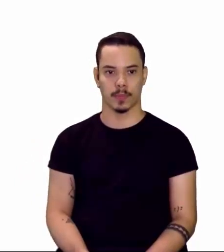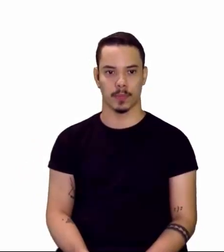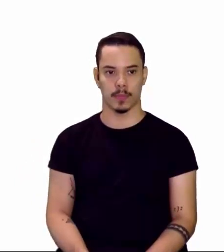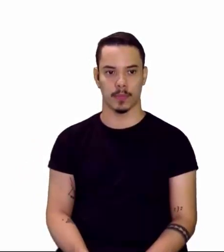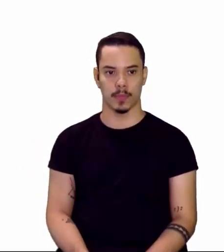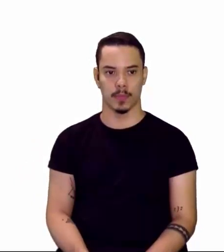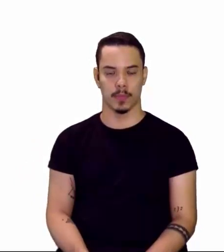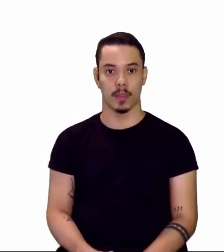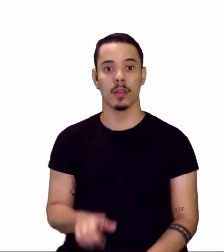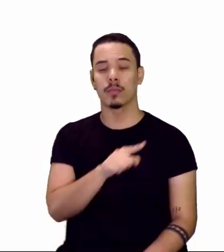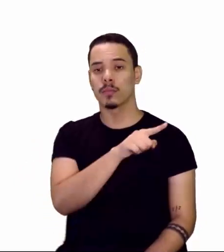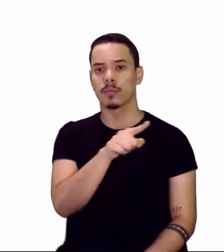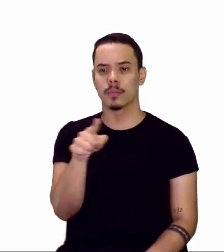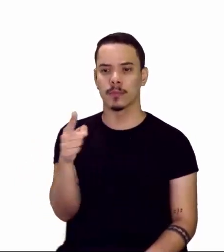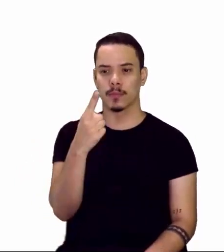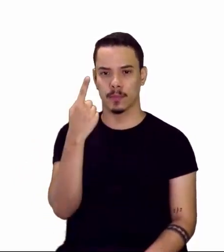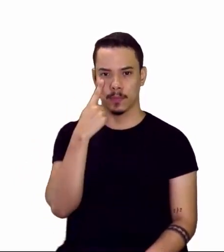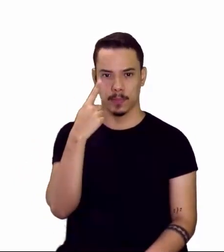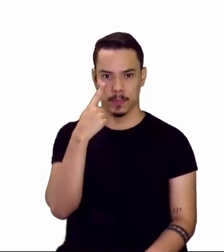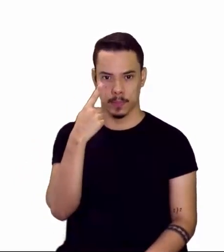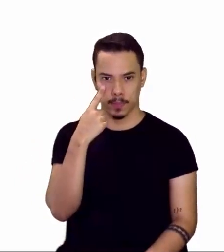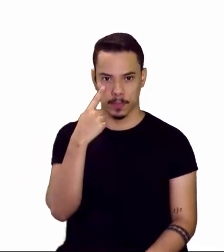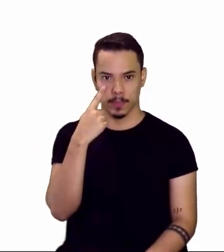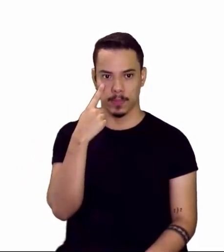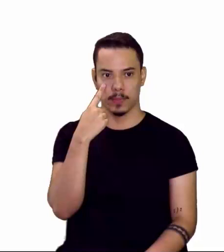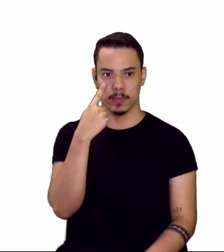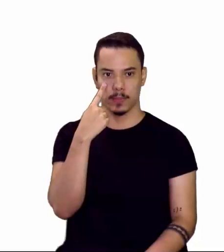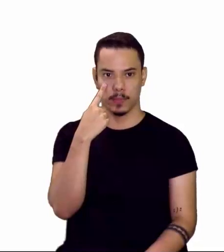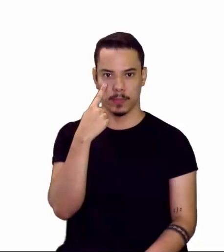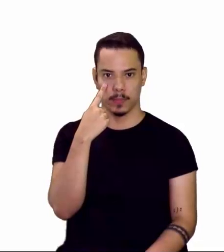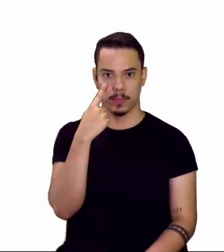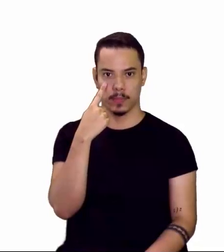estão vendo que nós temos aí, ó.